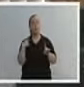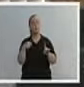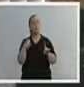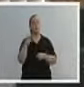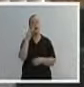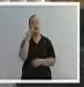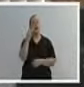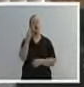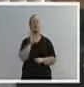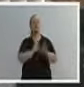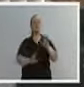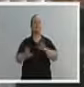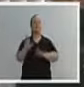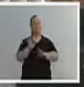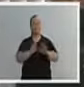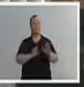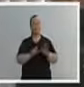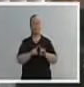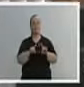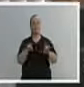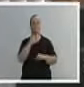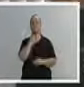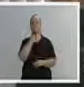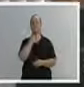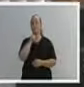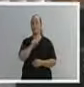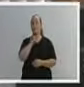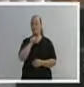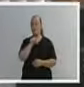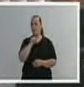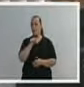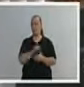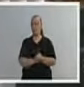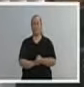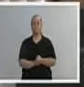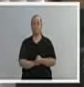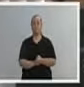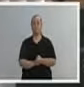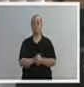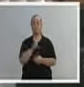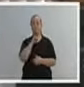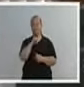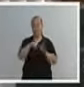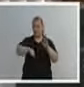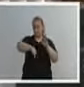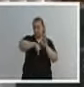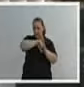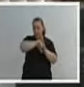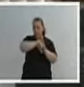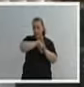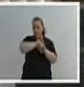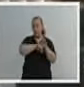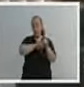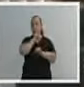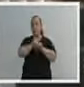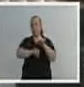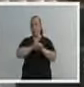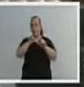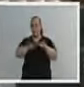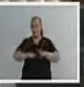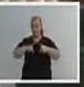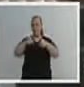observadas. O que não pode é alterar e tratar do crime de responsabilidade a ação